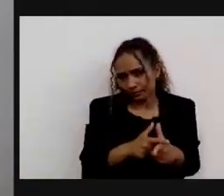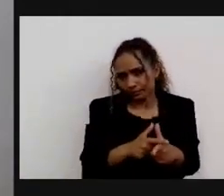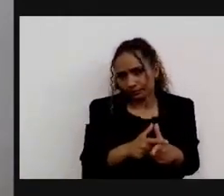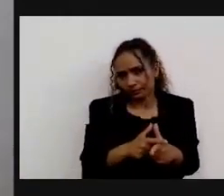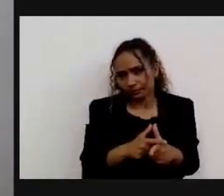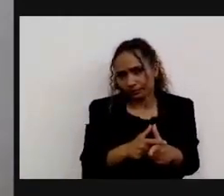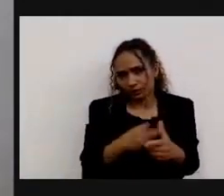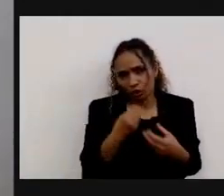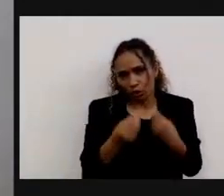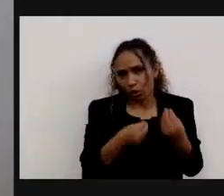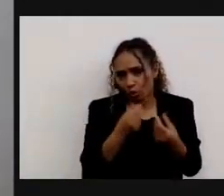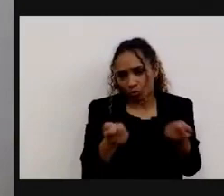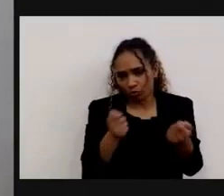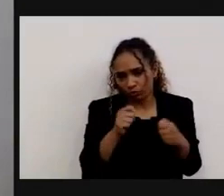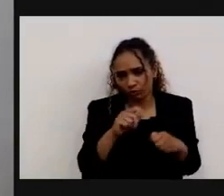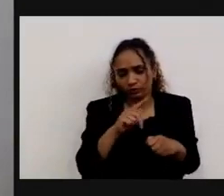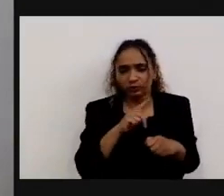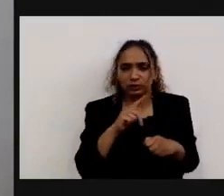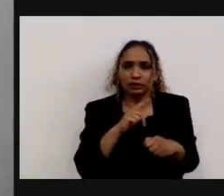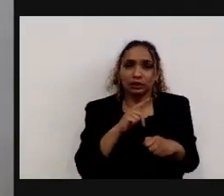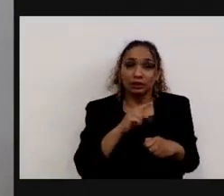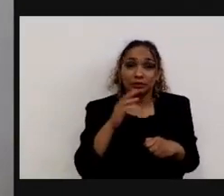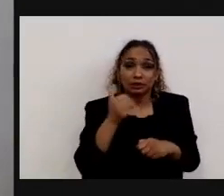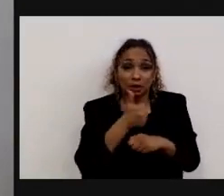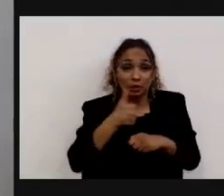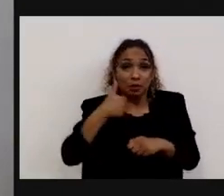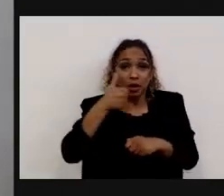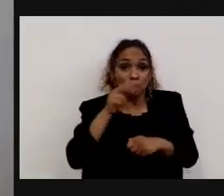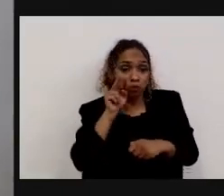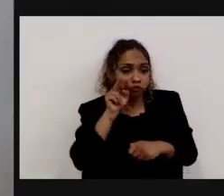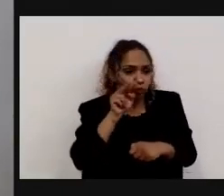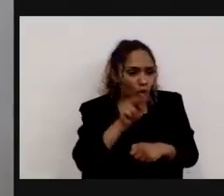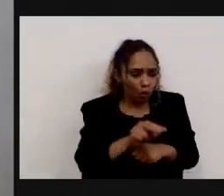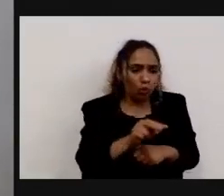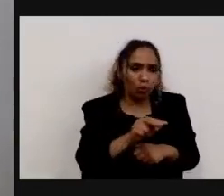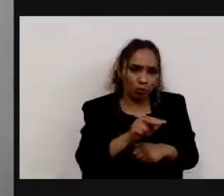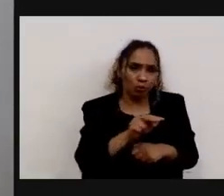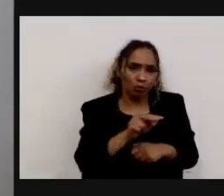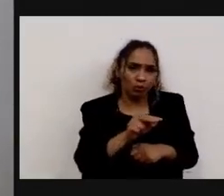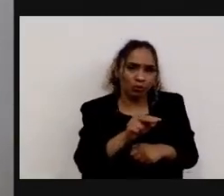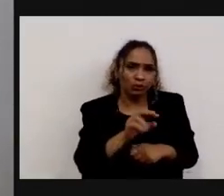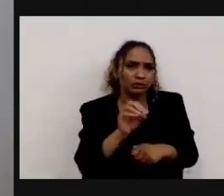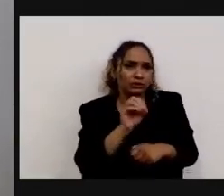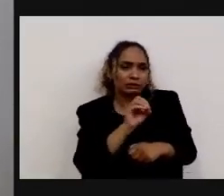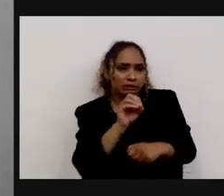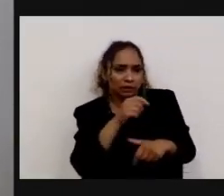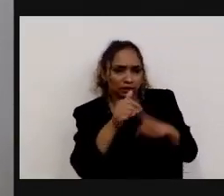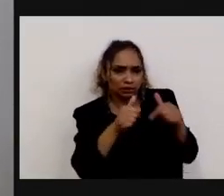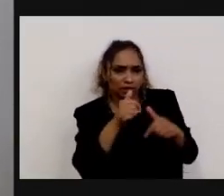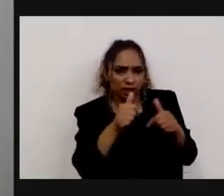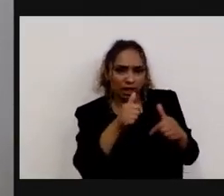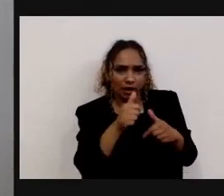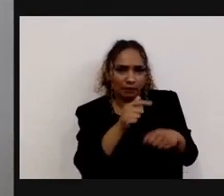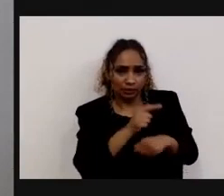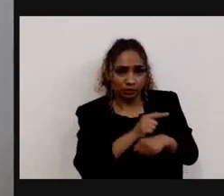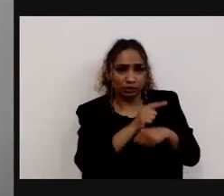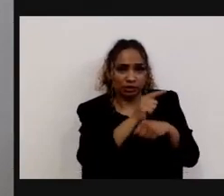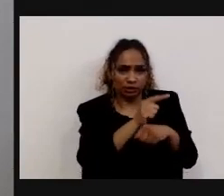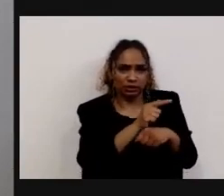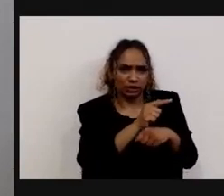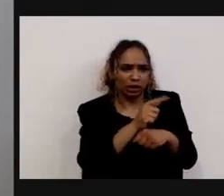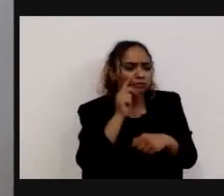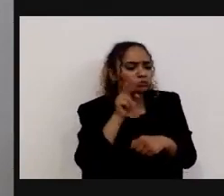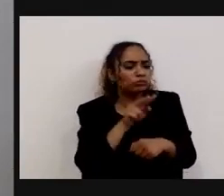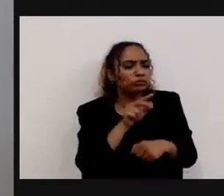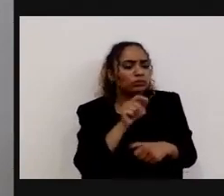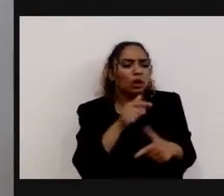como elas devem ser mas eu acho que é muito melhor você olhar para uma equipe que não teve entrega nenhuma e gerenciar aquilo